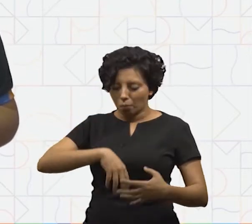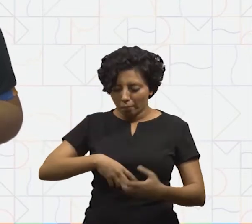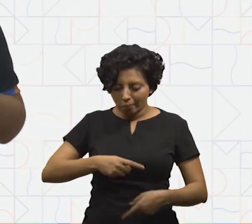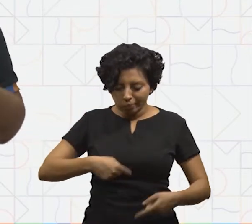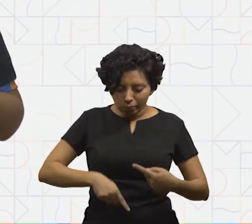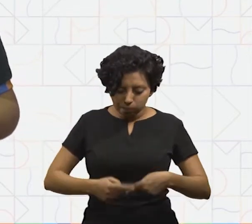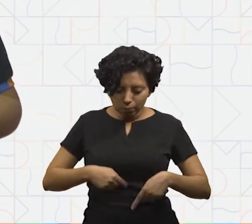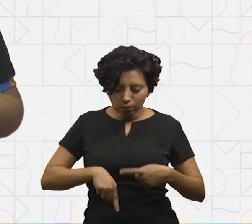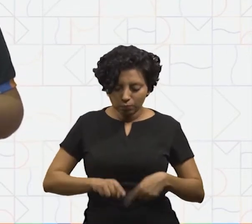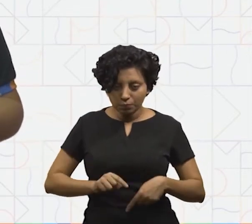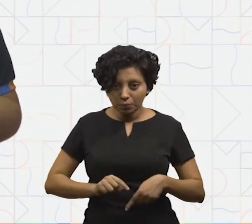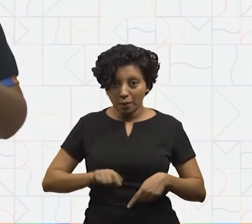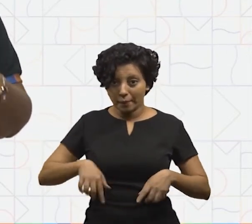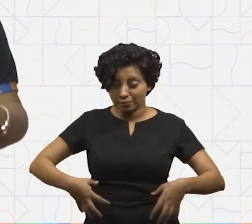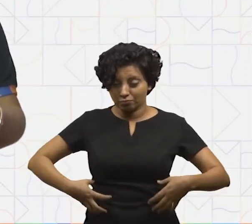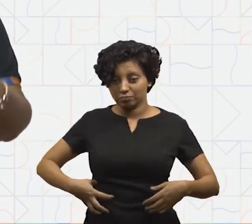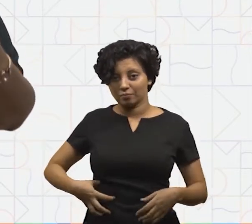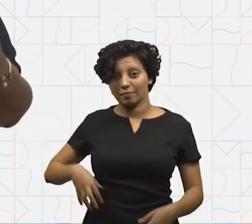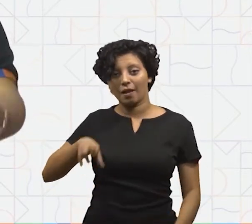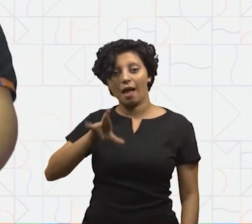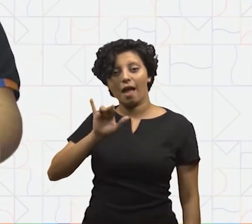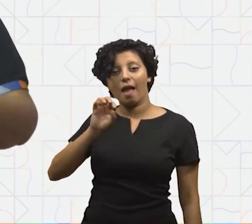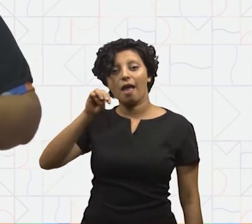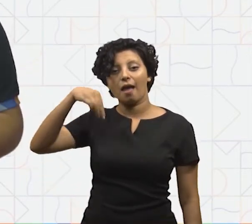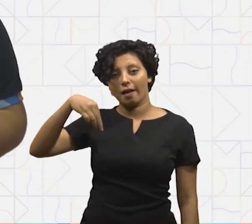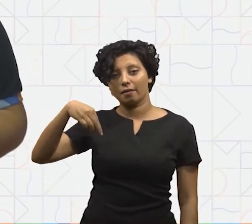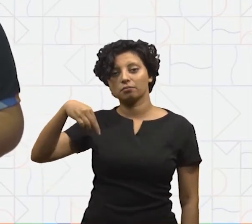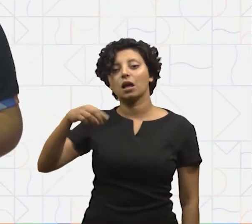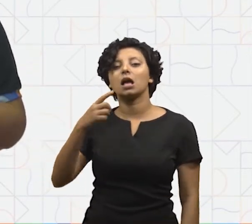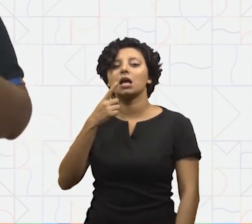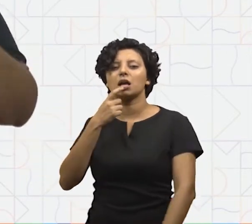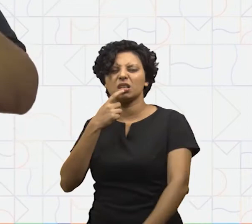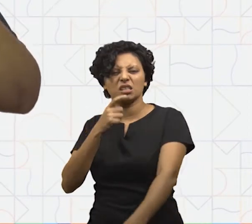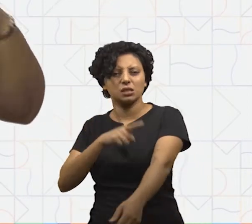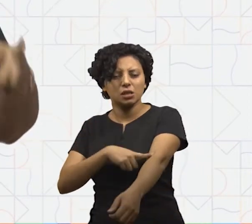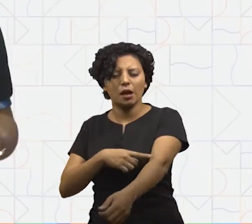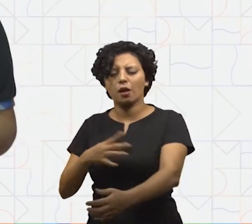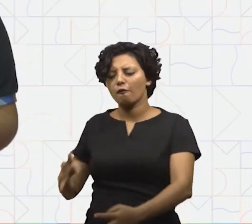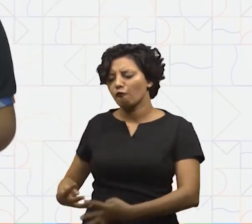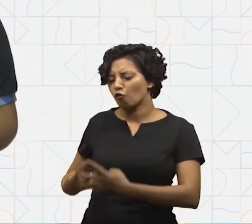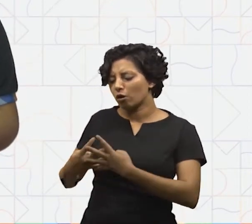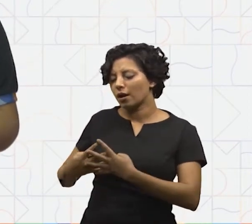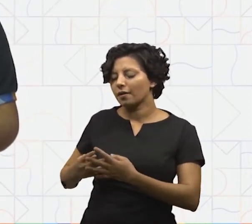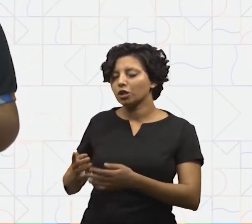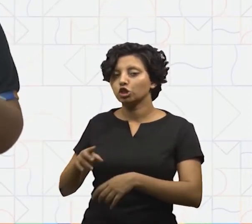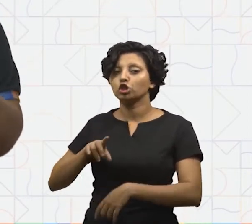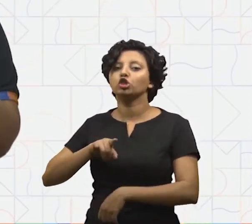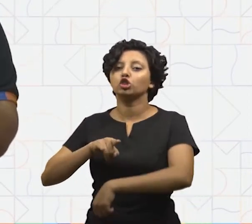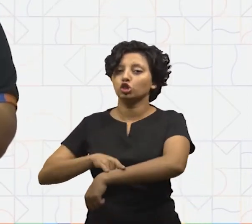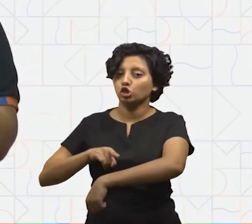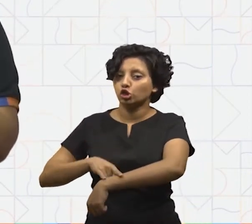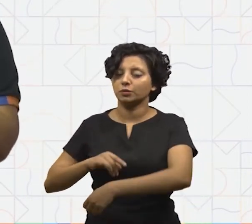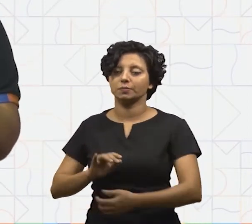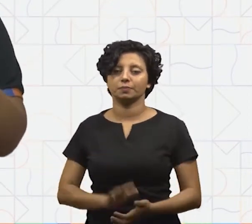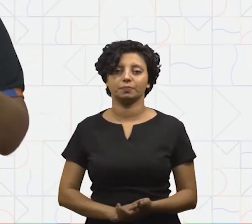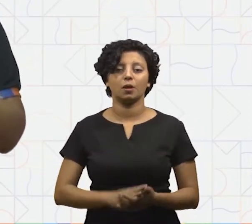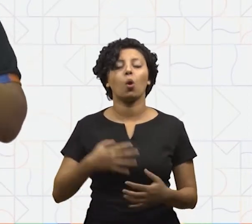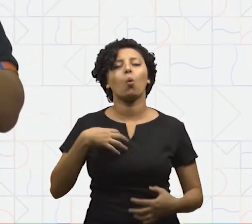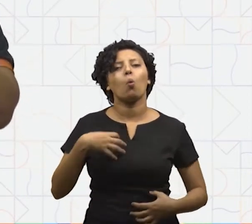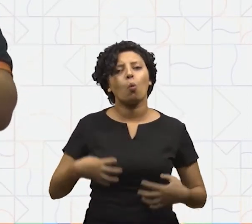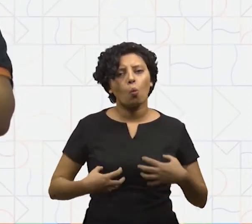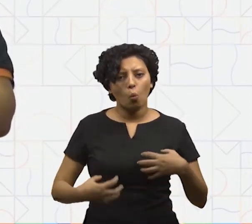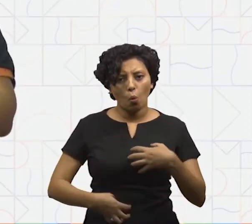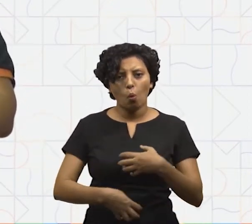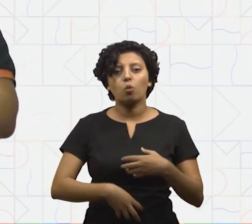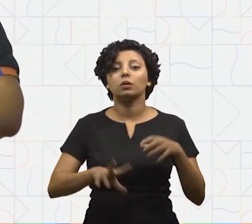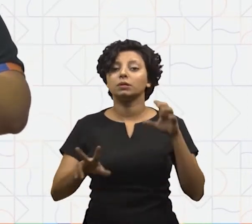rim filtra o sangue produzindo a urina. Os órgãos, por sua vez, unem-se formando